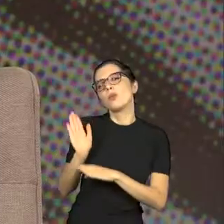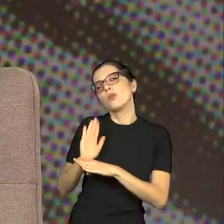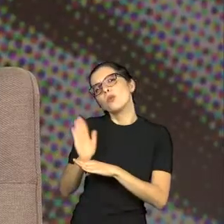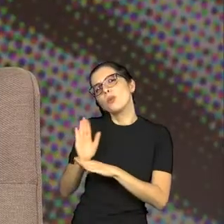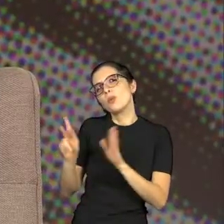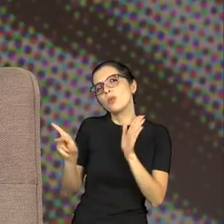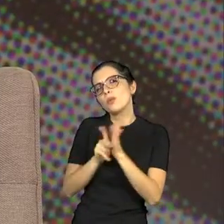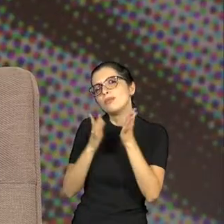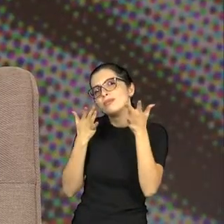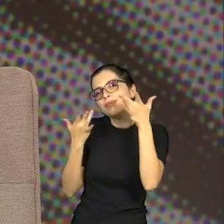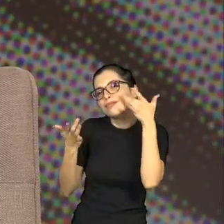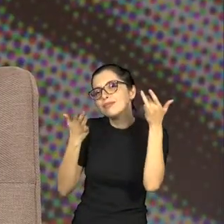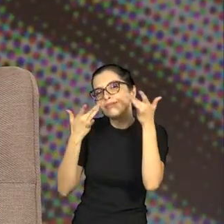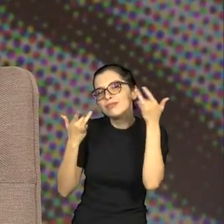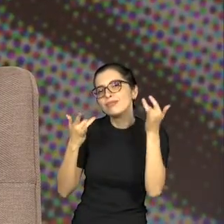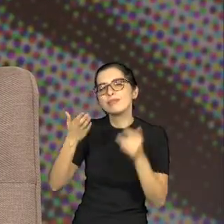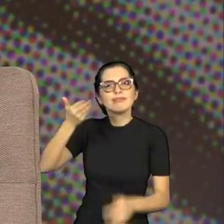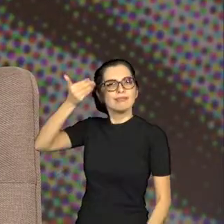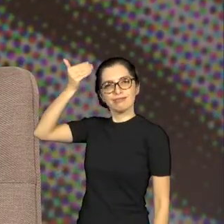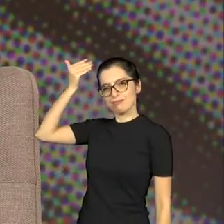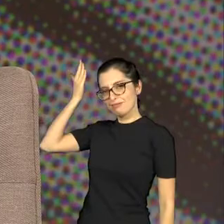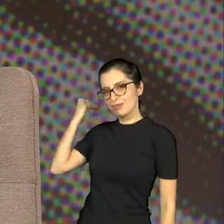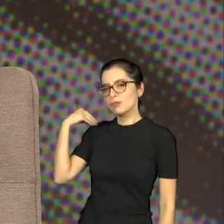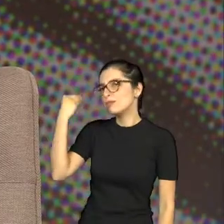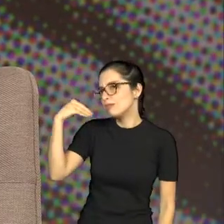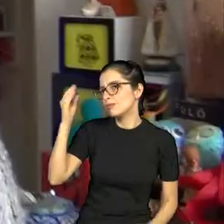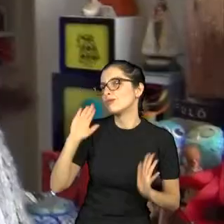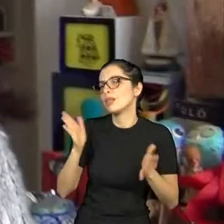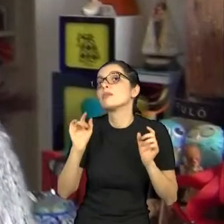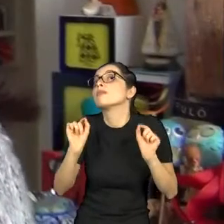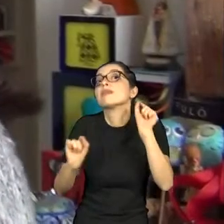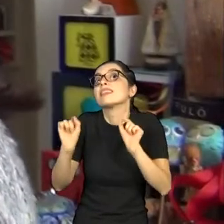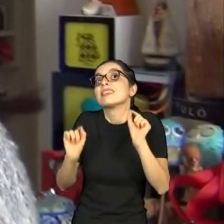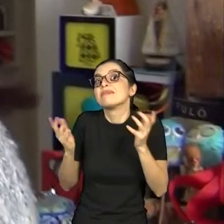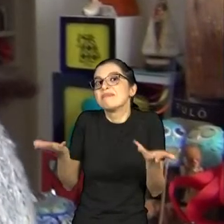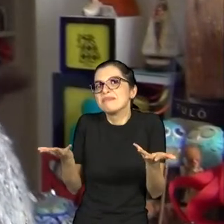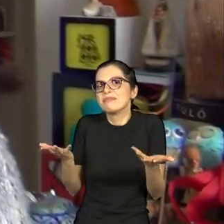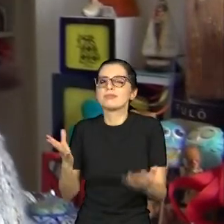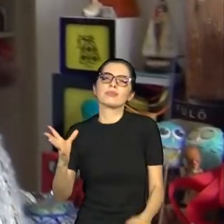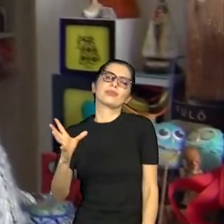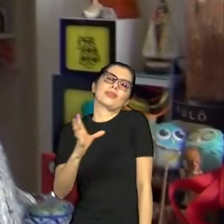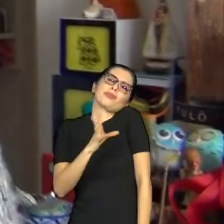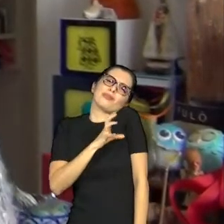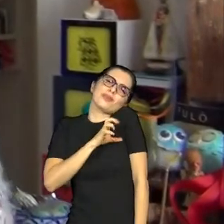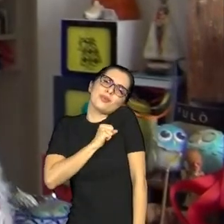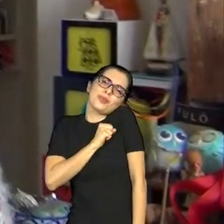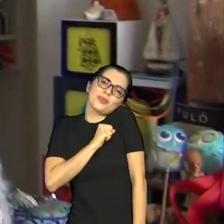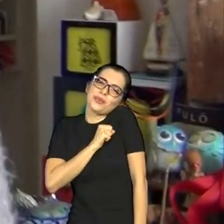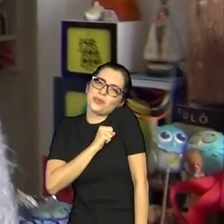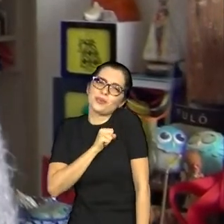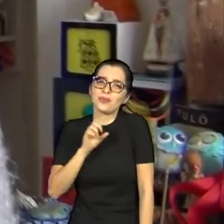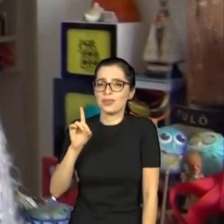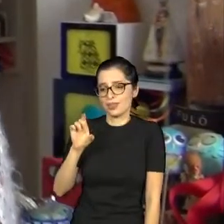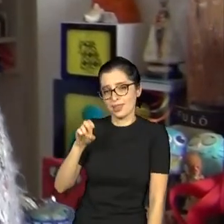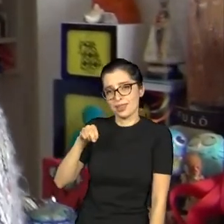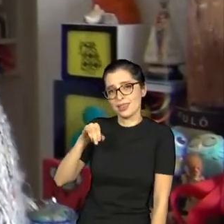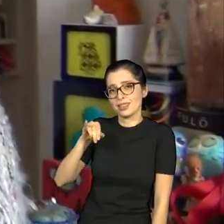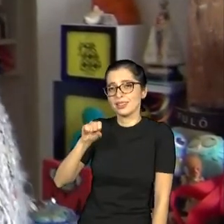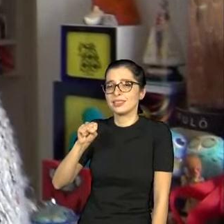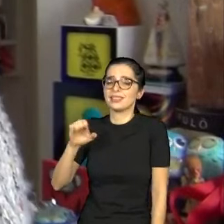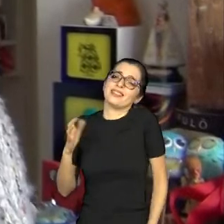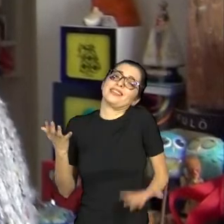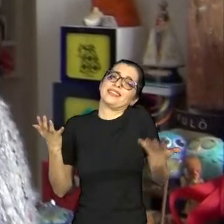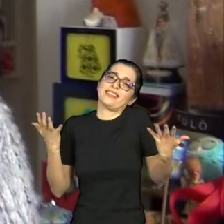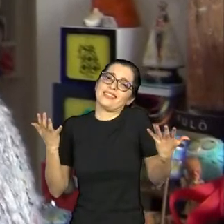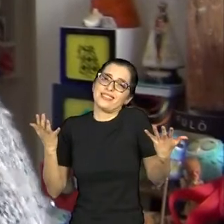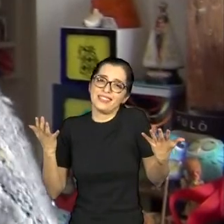você também? Tá, querida. Oi, Dê. Que amor falar com você. E o que eu tenho para te dizer? Eu